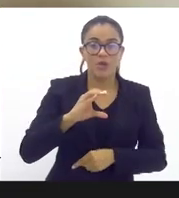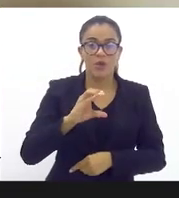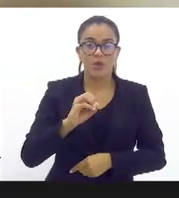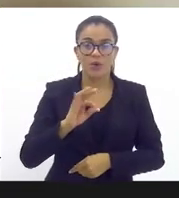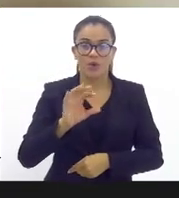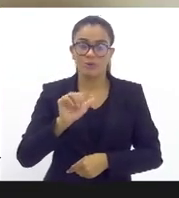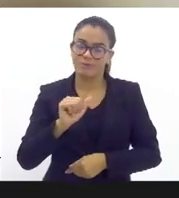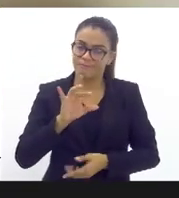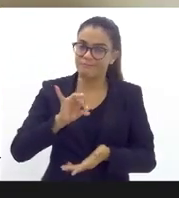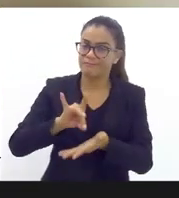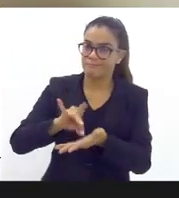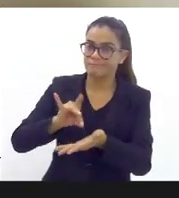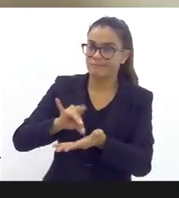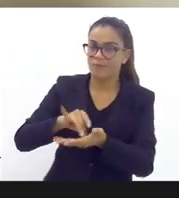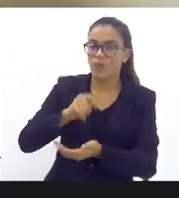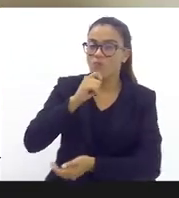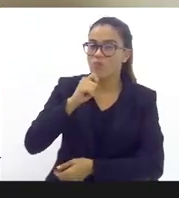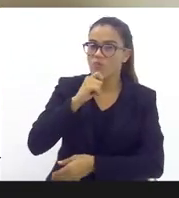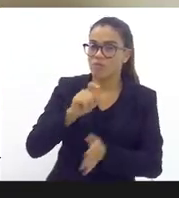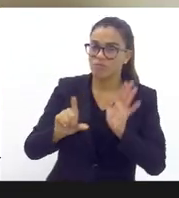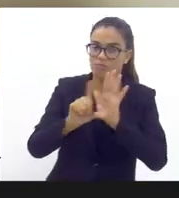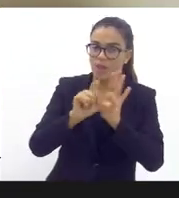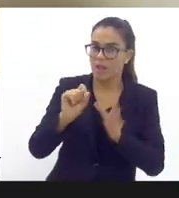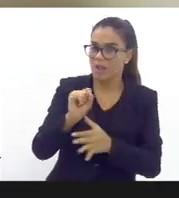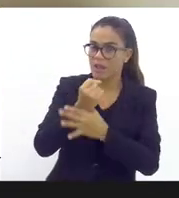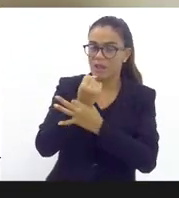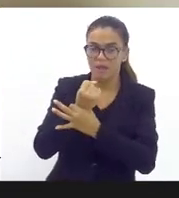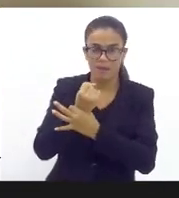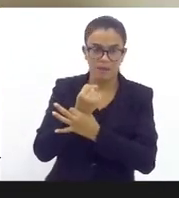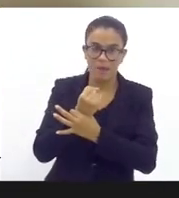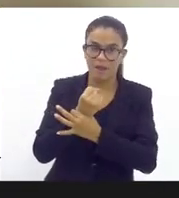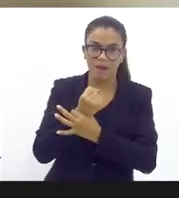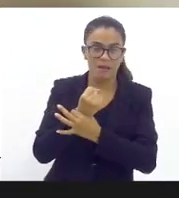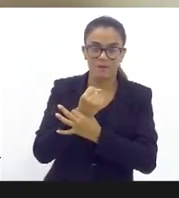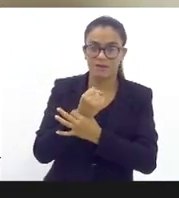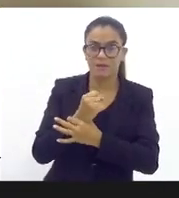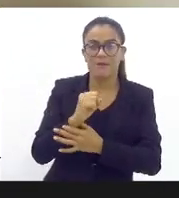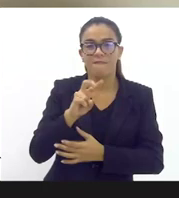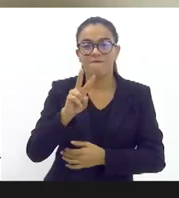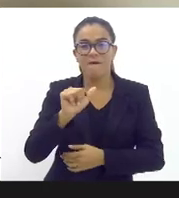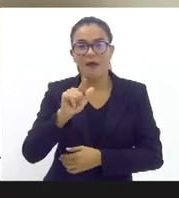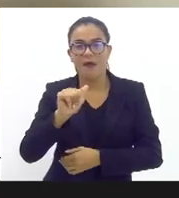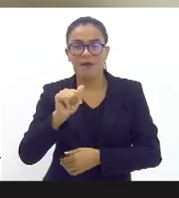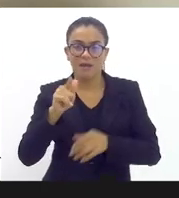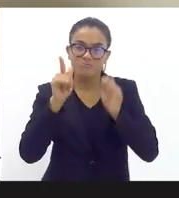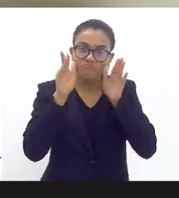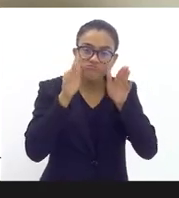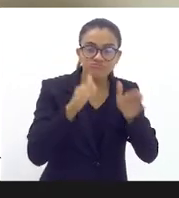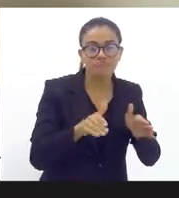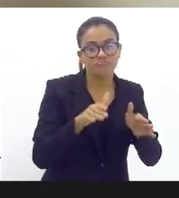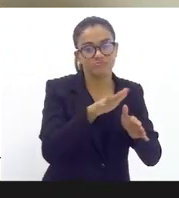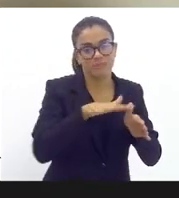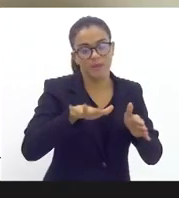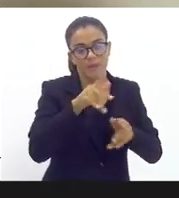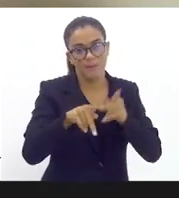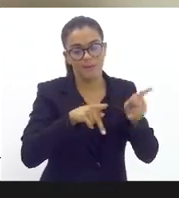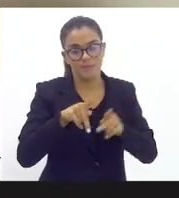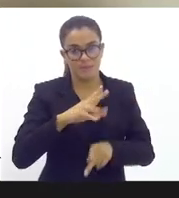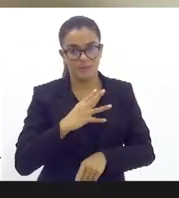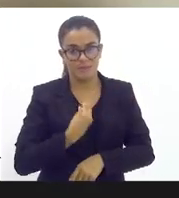é verdade que não há uma legislação que garanta as cotas nas empresas e no serviço público.